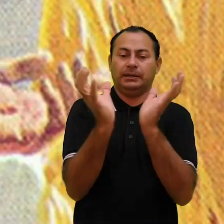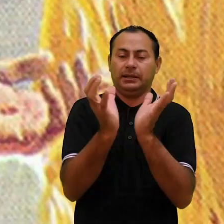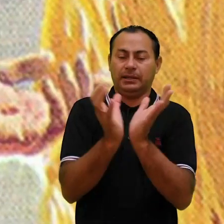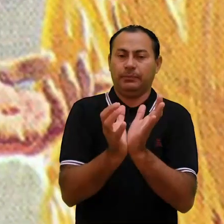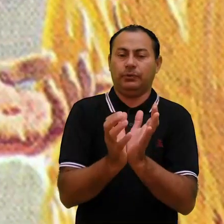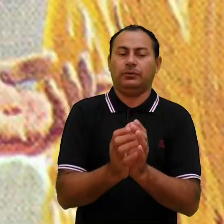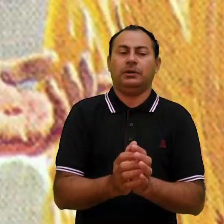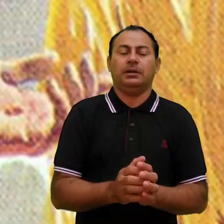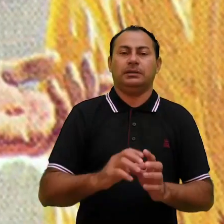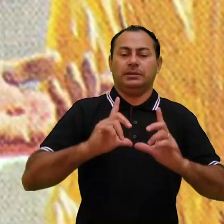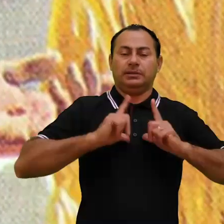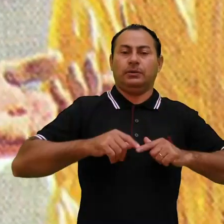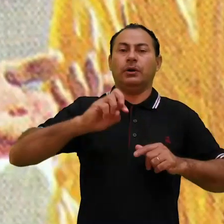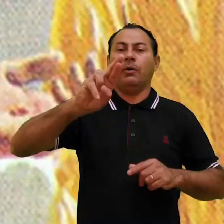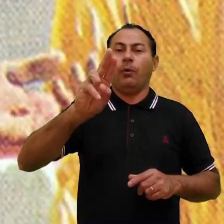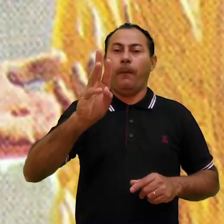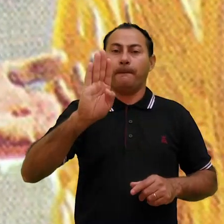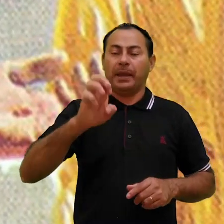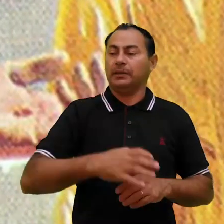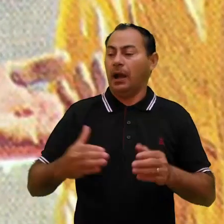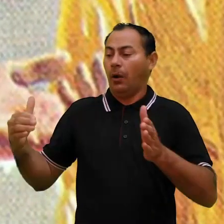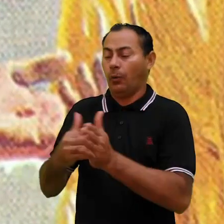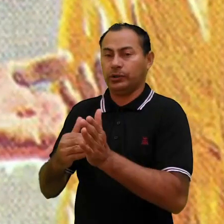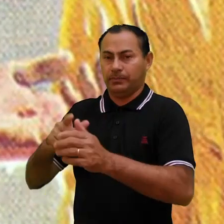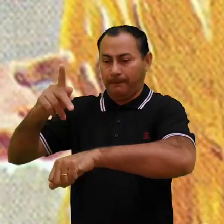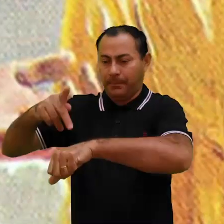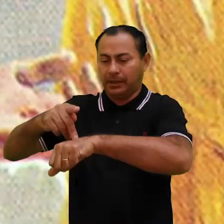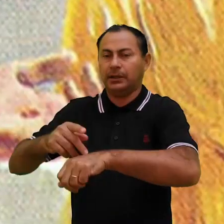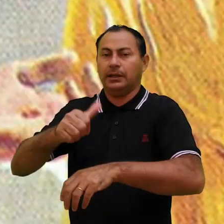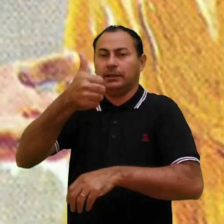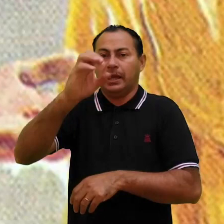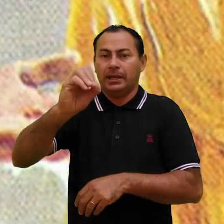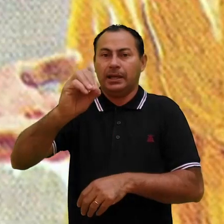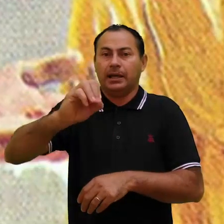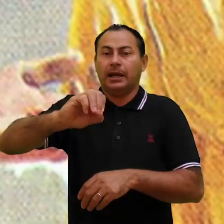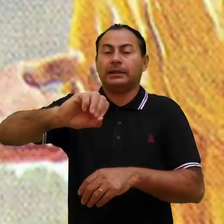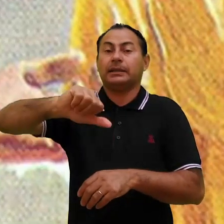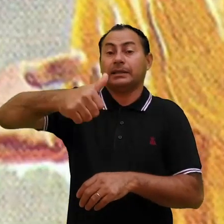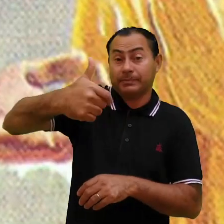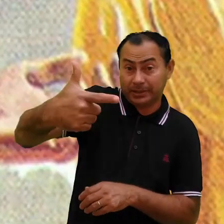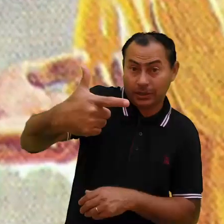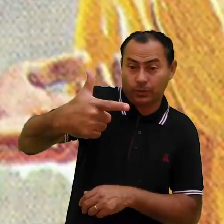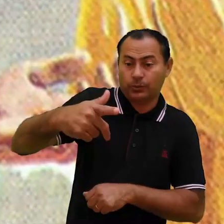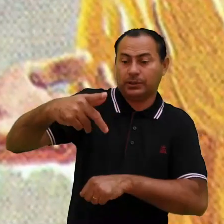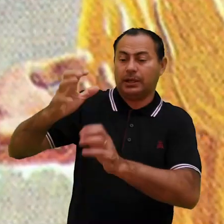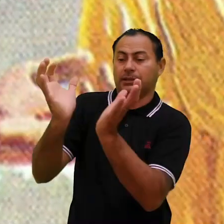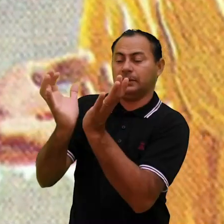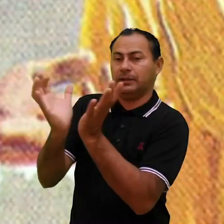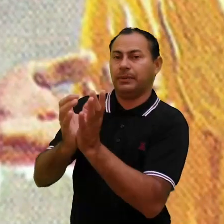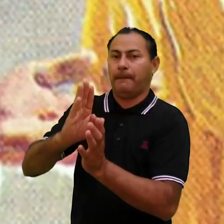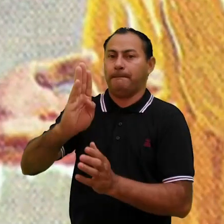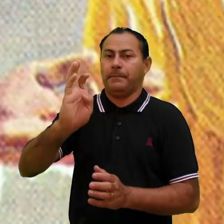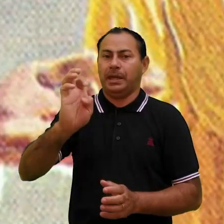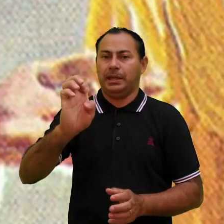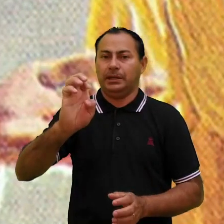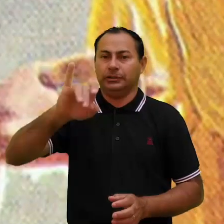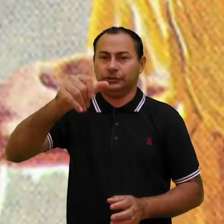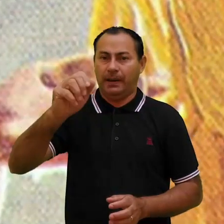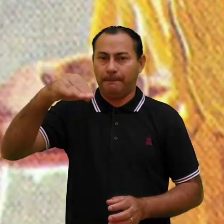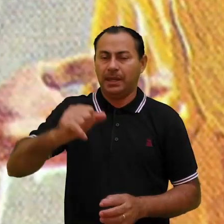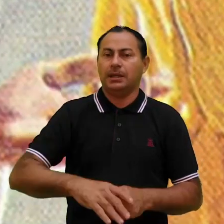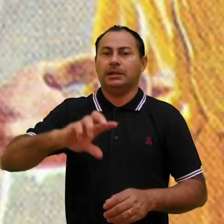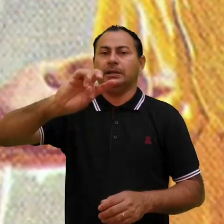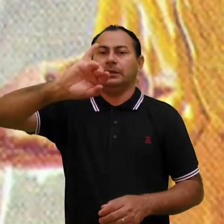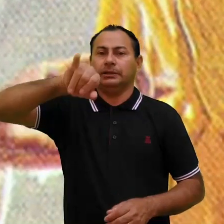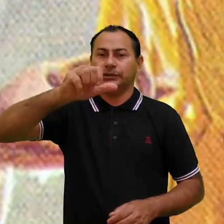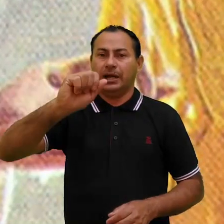Israel, a tribo de Ruben. A última pedra representando a 12ª tribo, a tribo de Benjamim, e era jaspe.